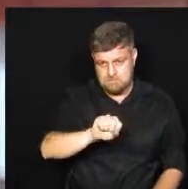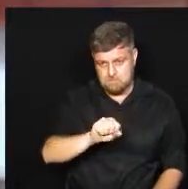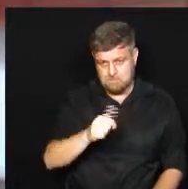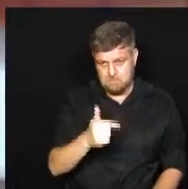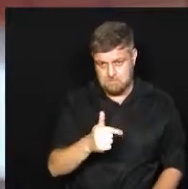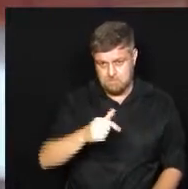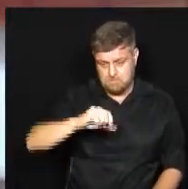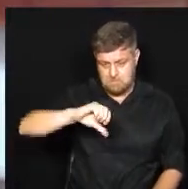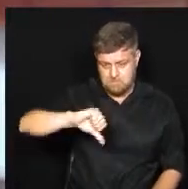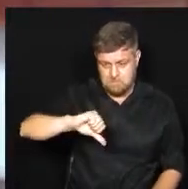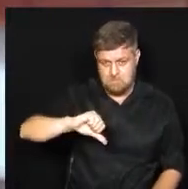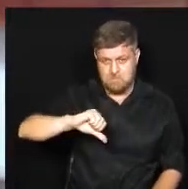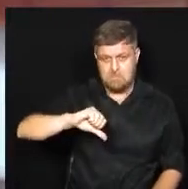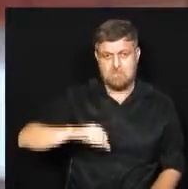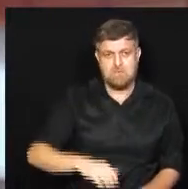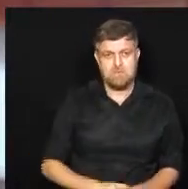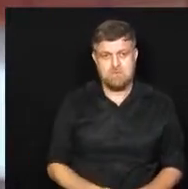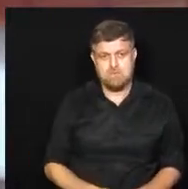997-829